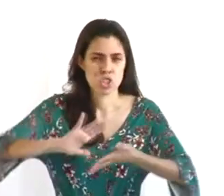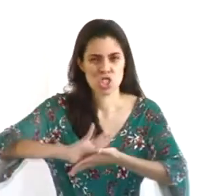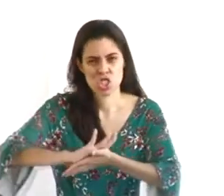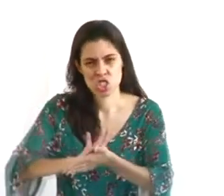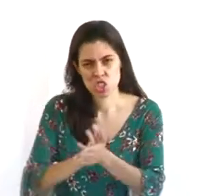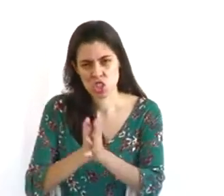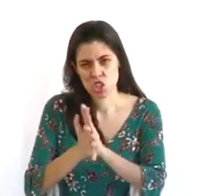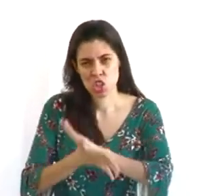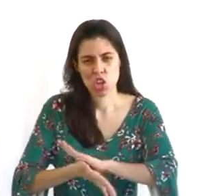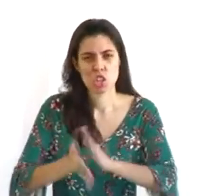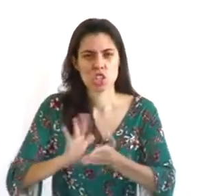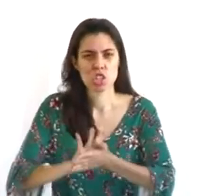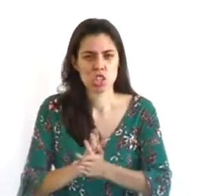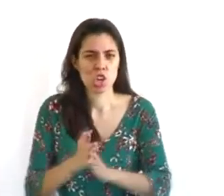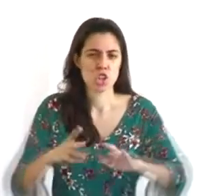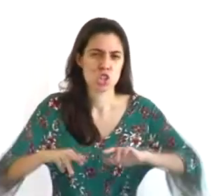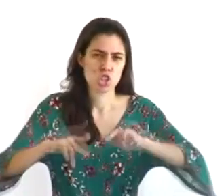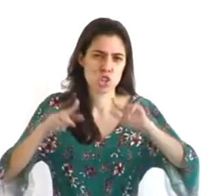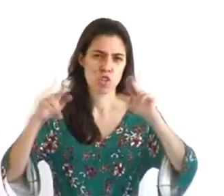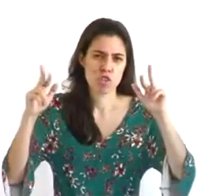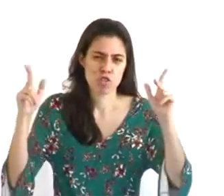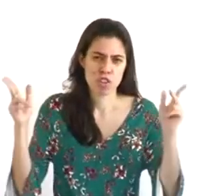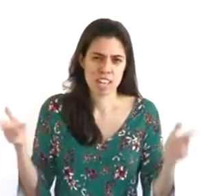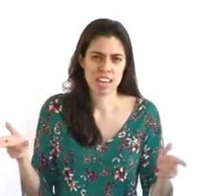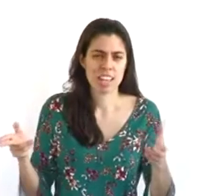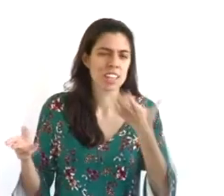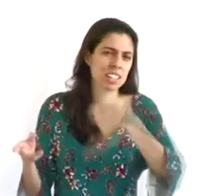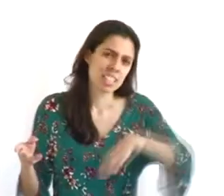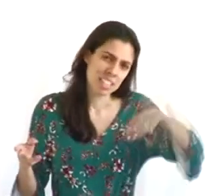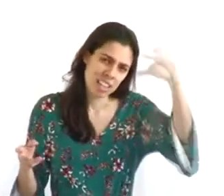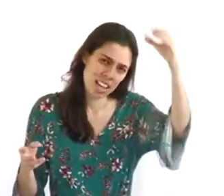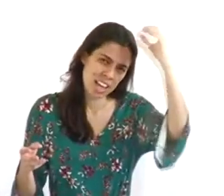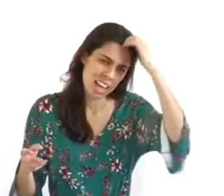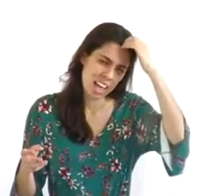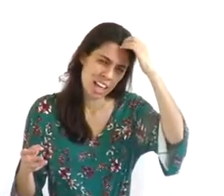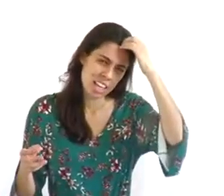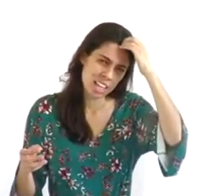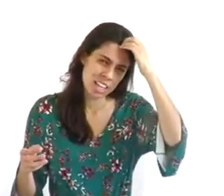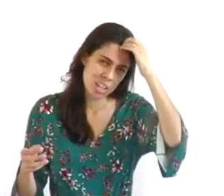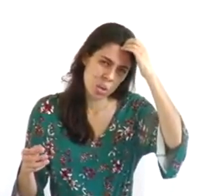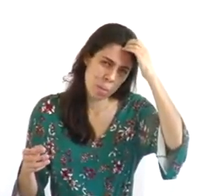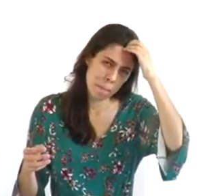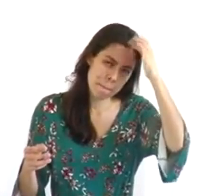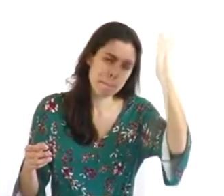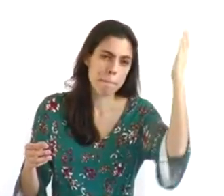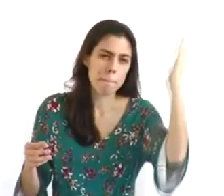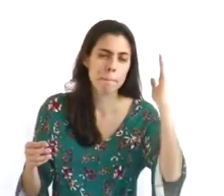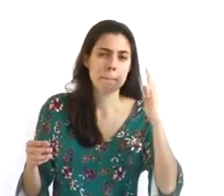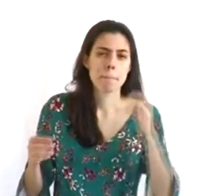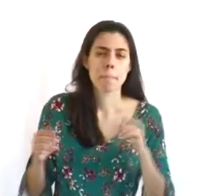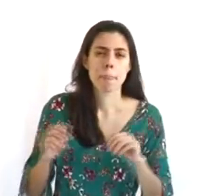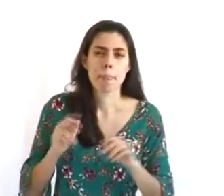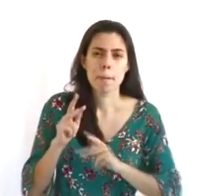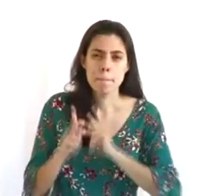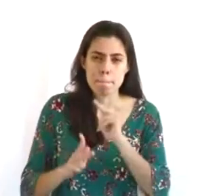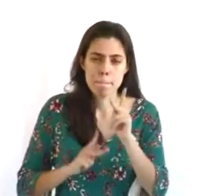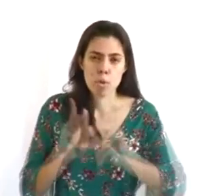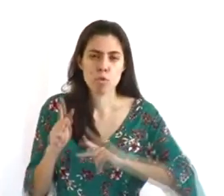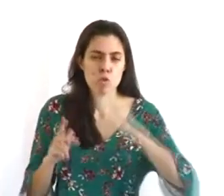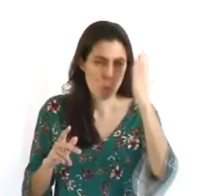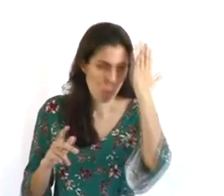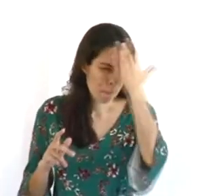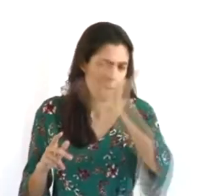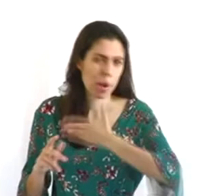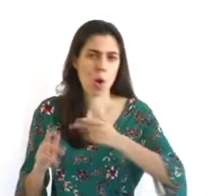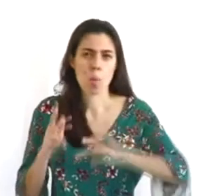Bazã, cujas terras deu em herança, e a gente vê aqui a herança a Israel, seu servo.